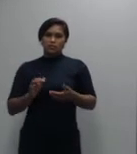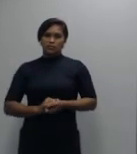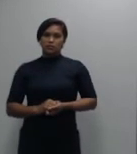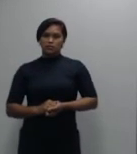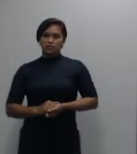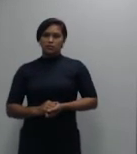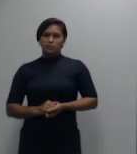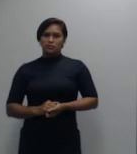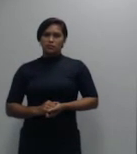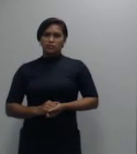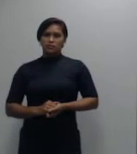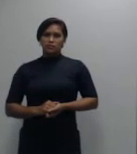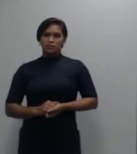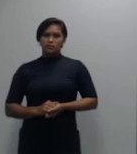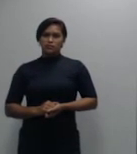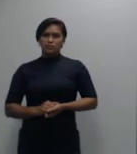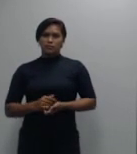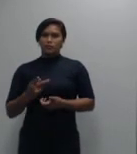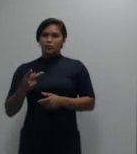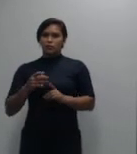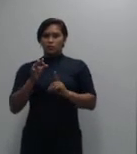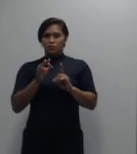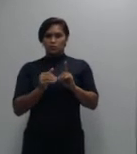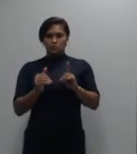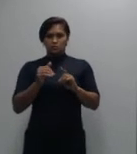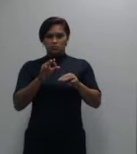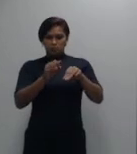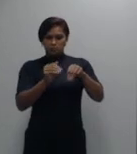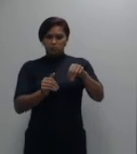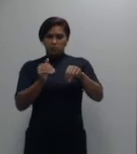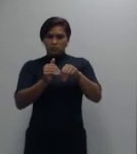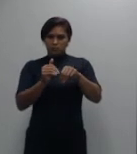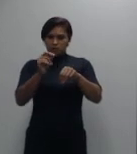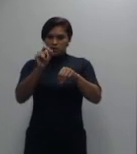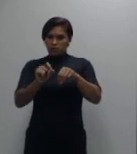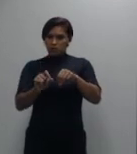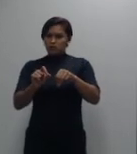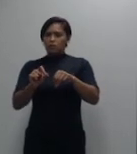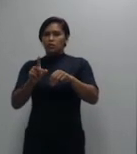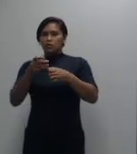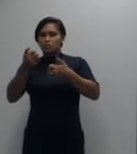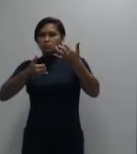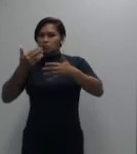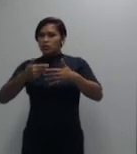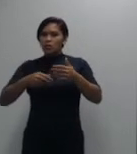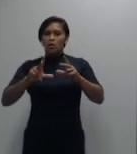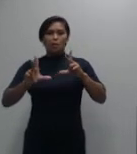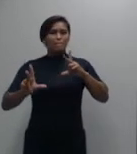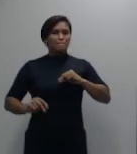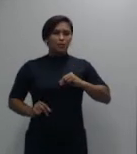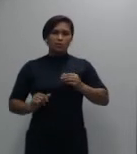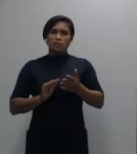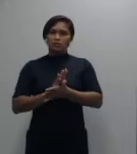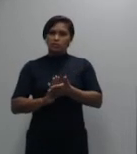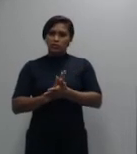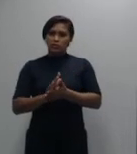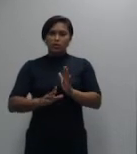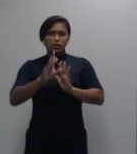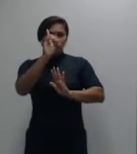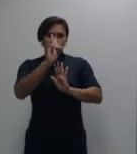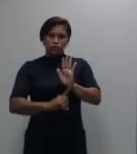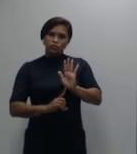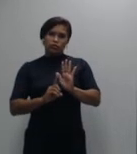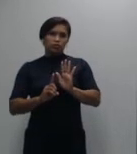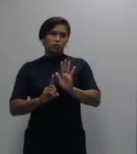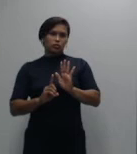os dias bonito afirmou essa mensa não ouvir pode não há direito de